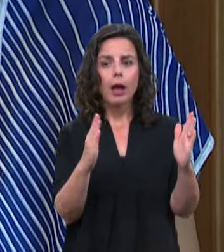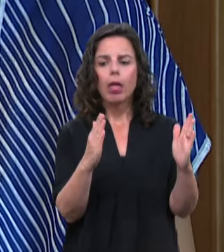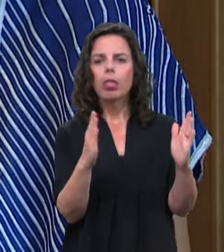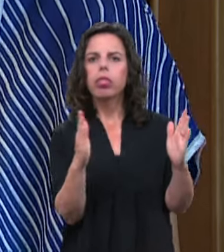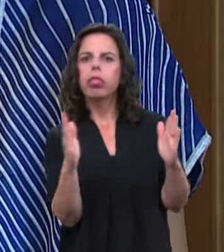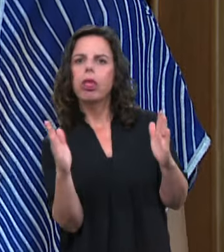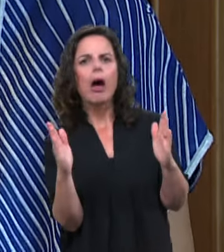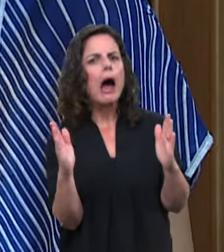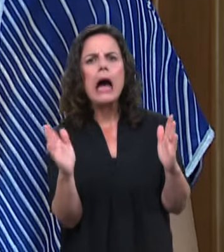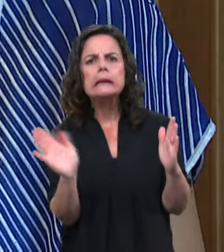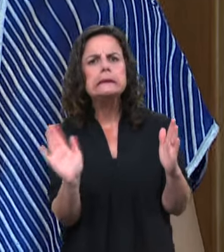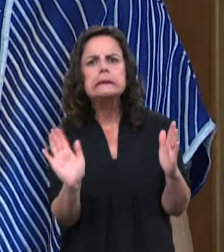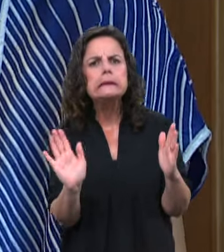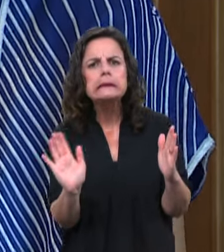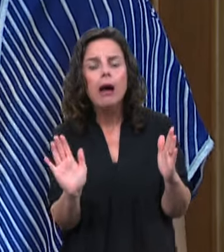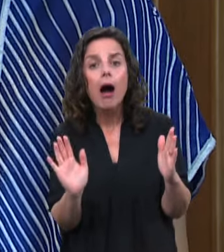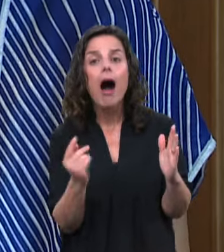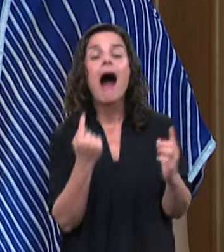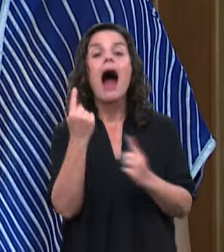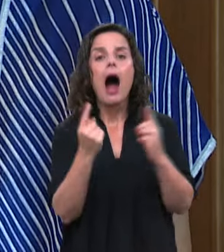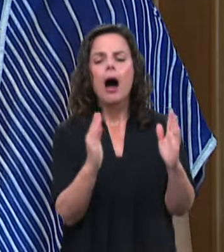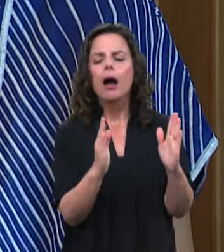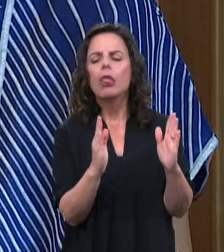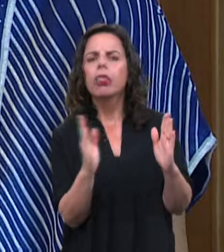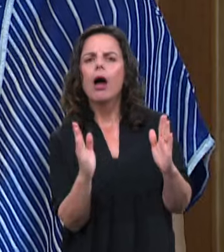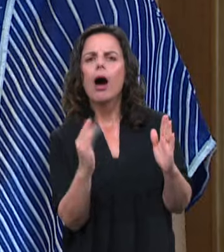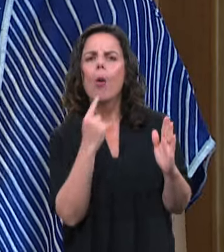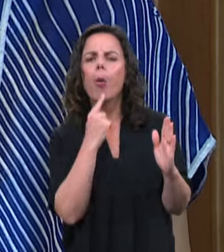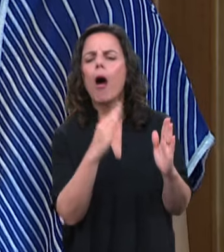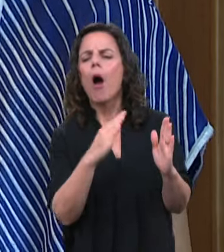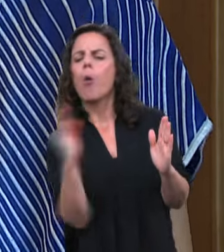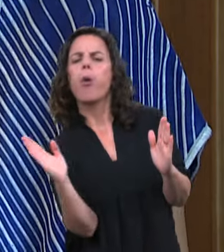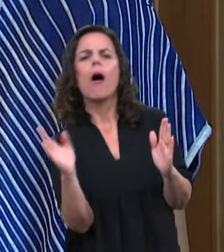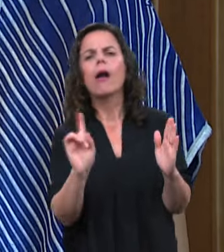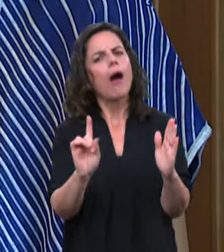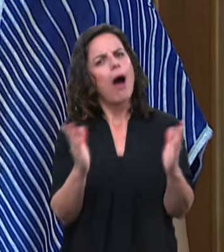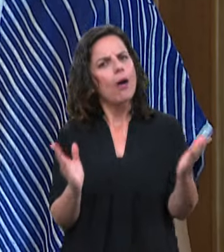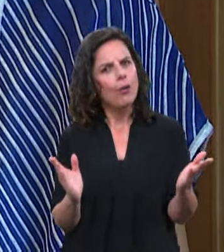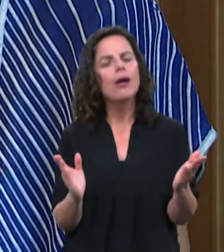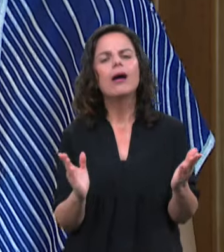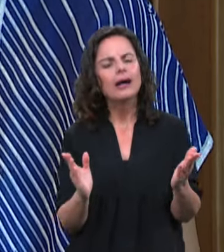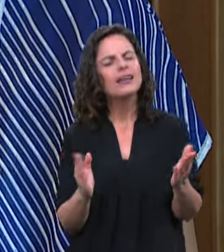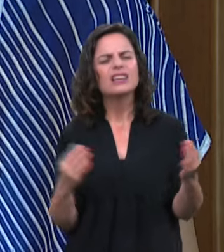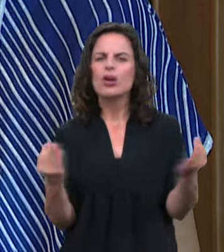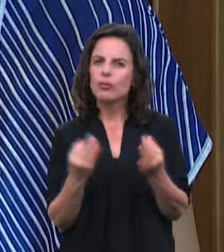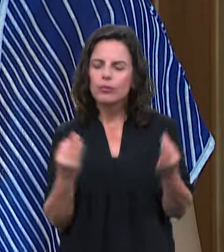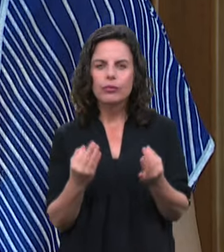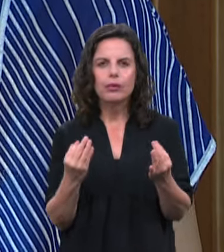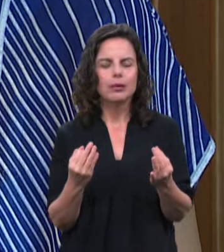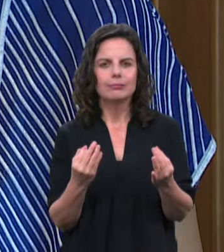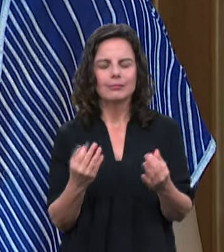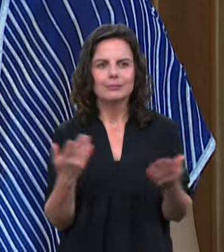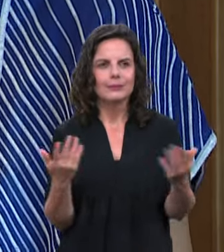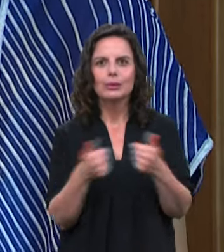prolongam nem um bocadinho. Mesmo aquelas que prolongam, muitas vezes não é muito. E o facto de conciliar